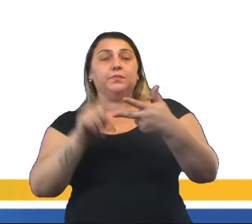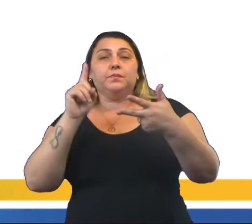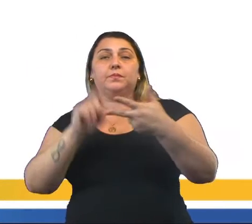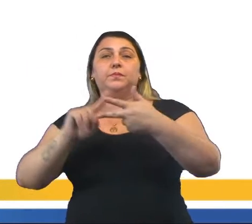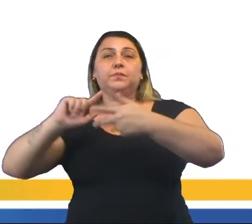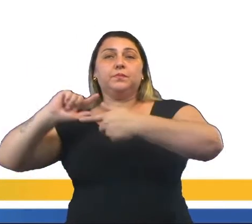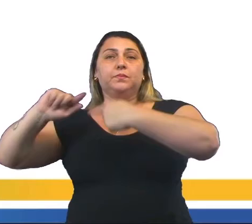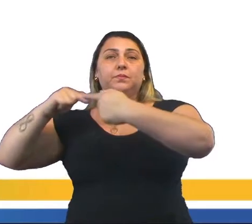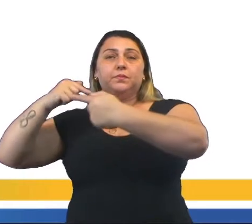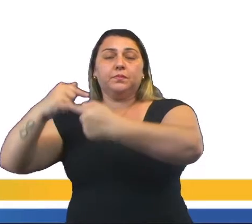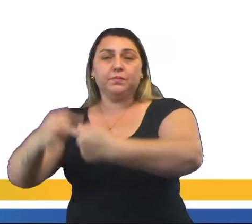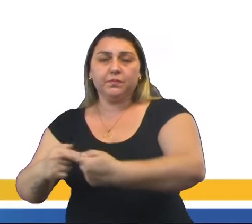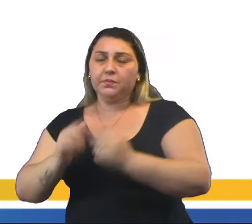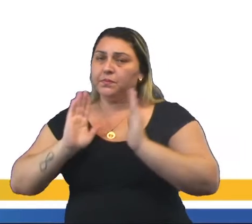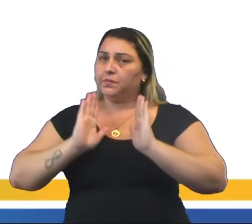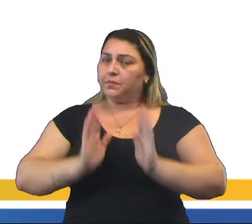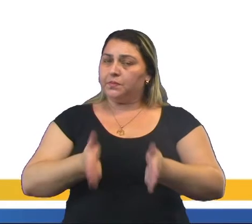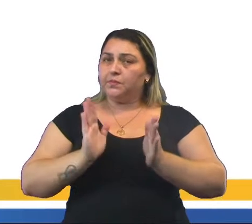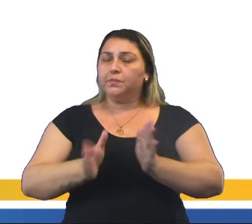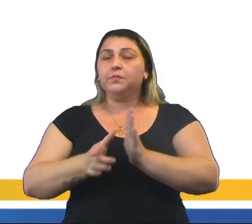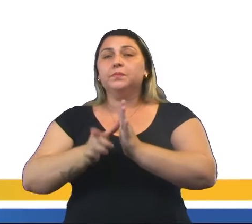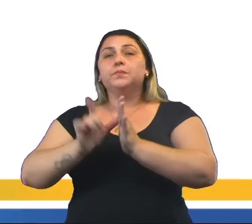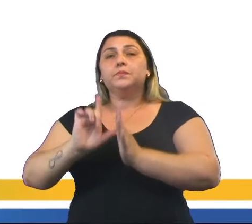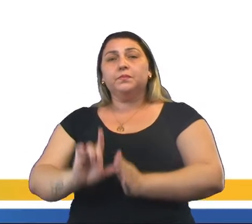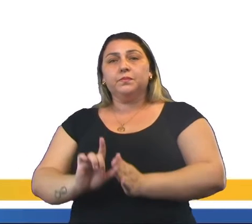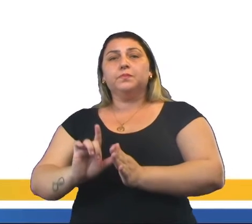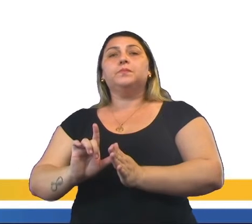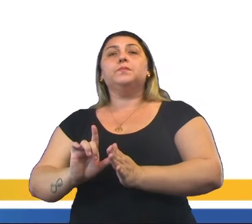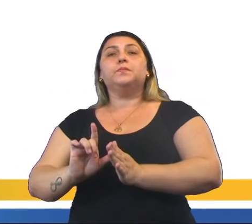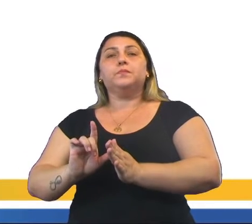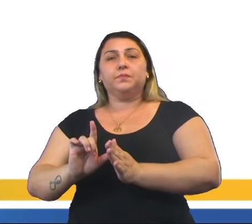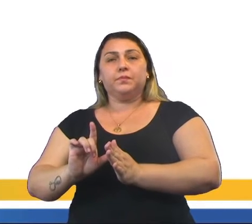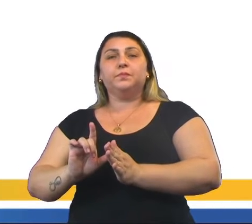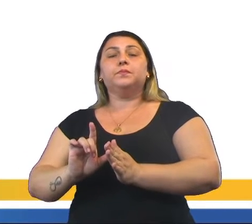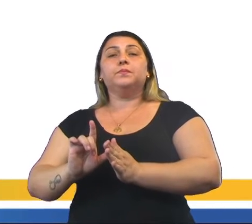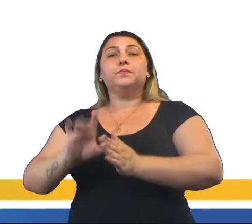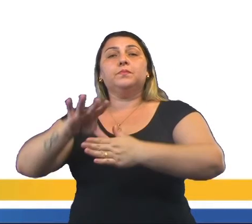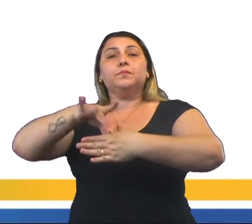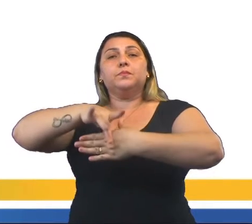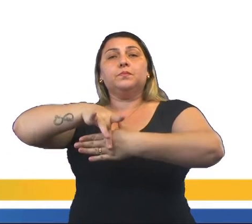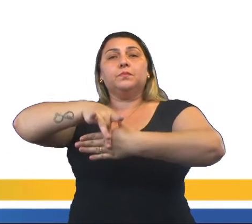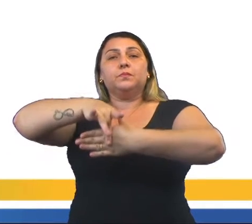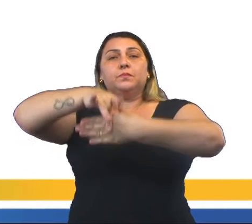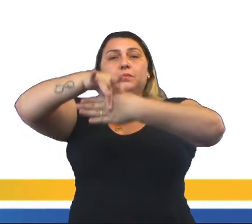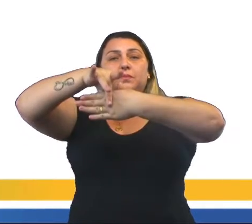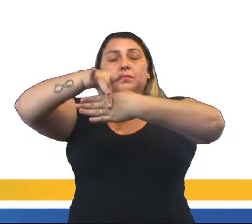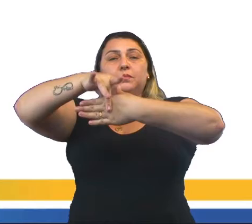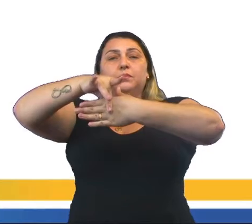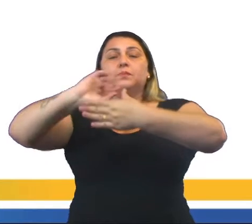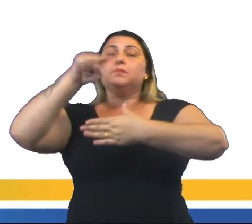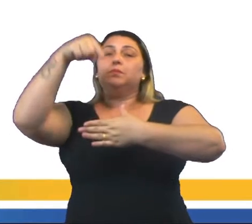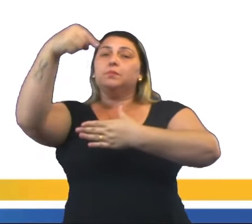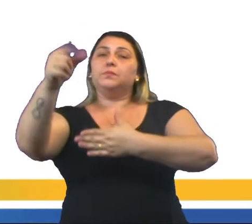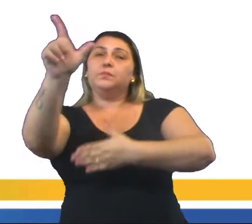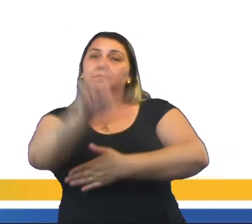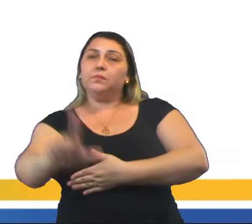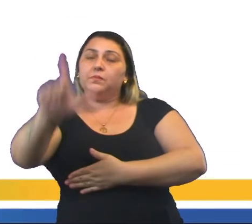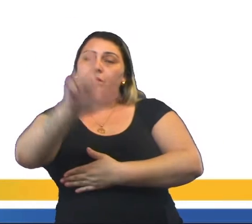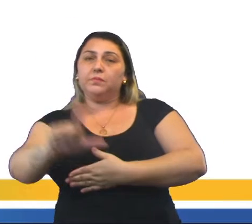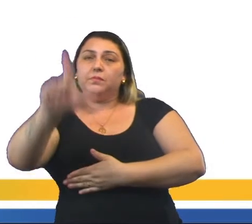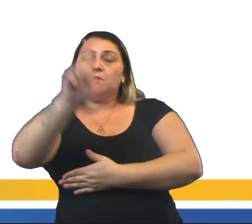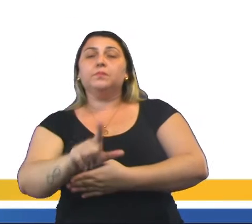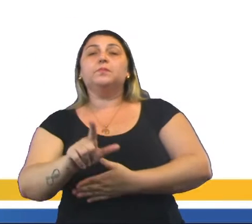geração, marcada já por um pré-realismo, há uma preparação para a próxima literatura, que é a